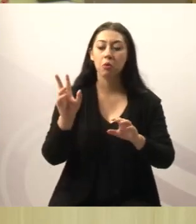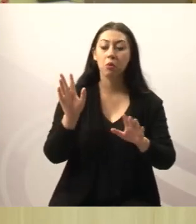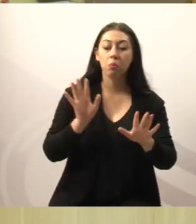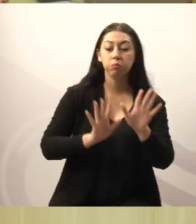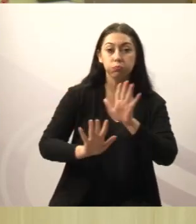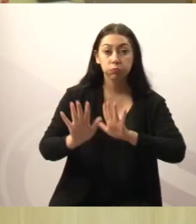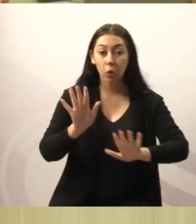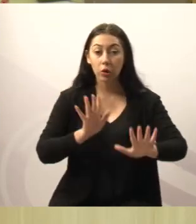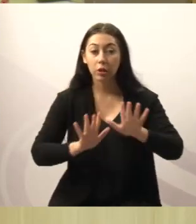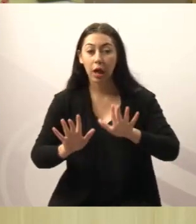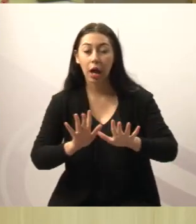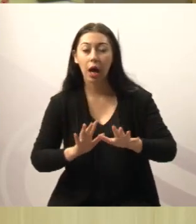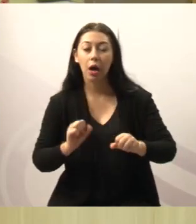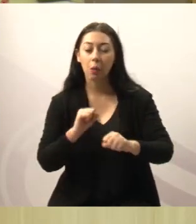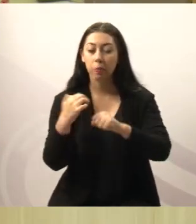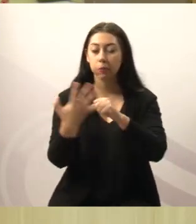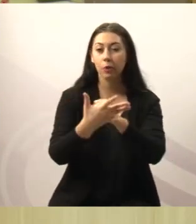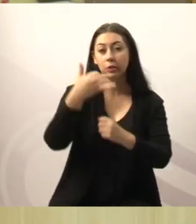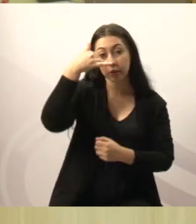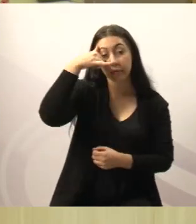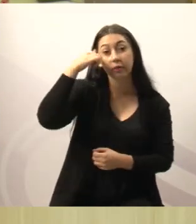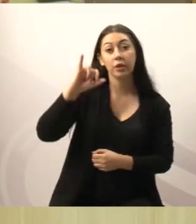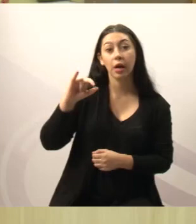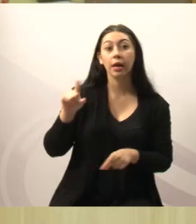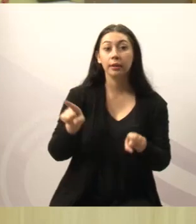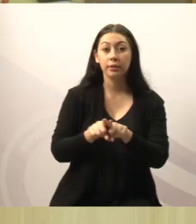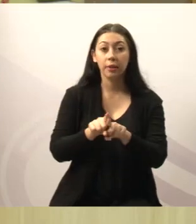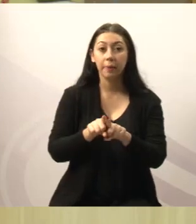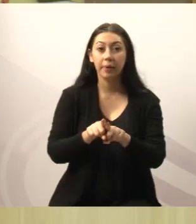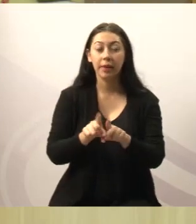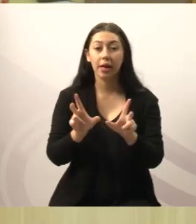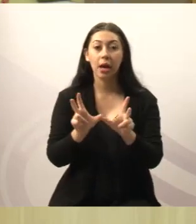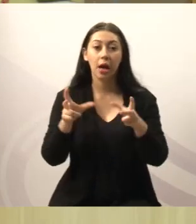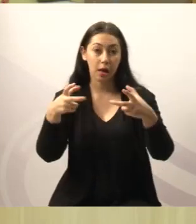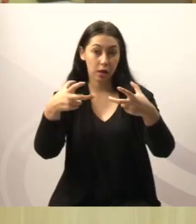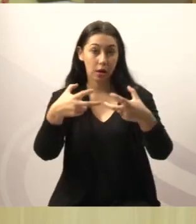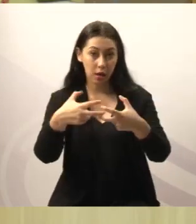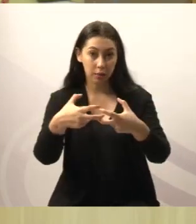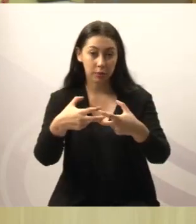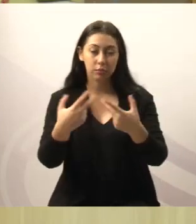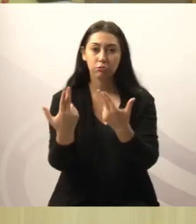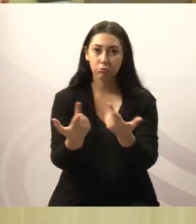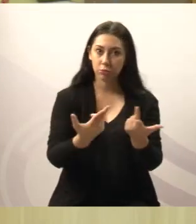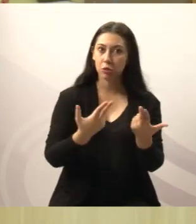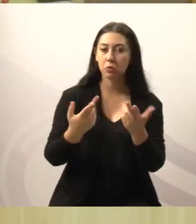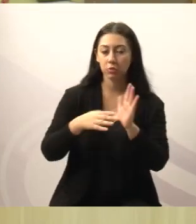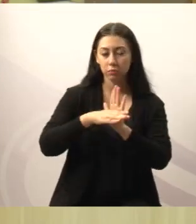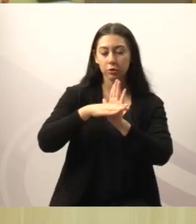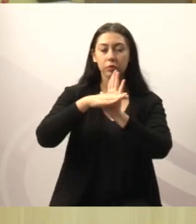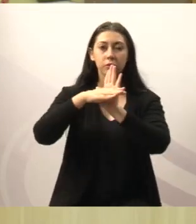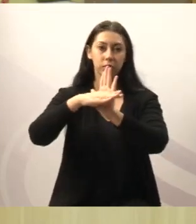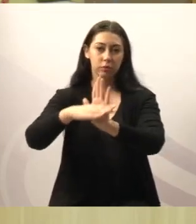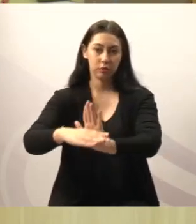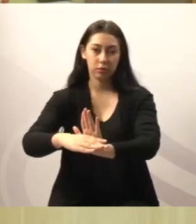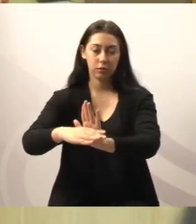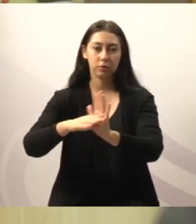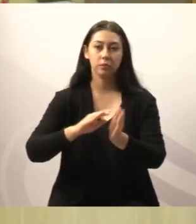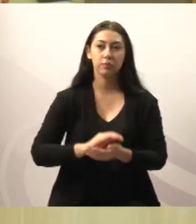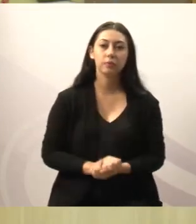a disseminação dessa alarmante doença e que a Câmara Municipal de Jacareí também tem dado sua contribuição nesse